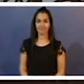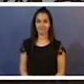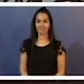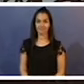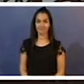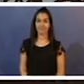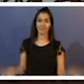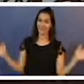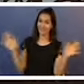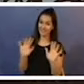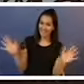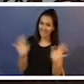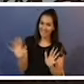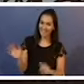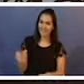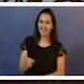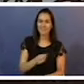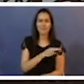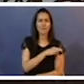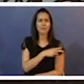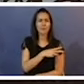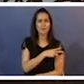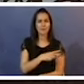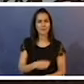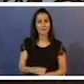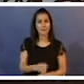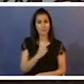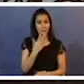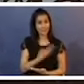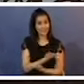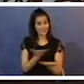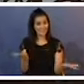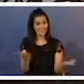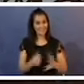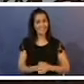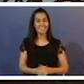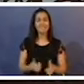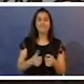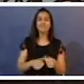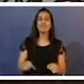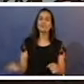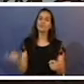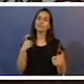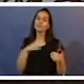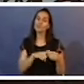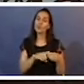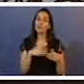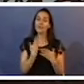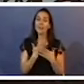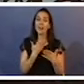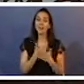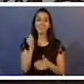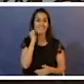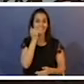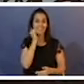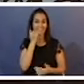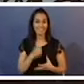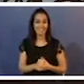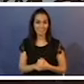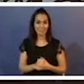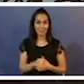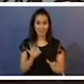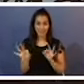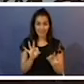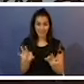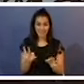o Olá Turminha do 2º ano tudo bem Estamos de volta para mais uma aula de ciências